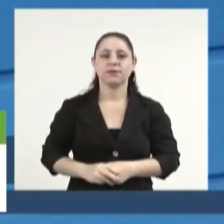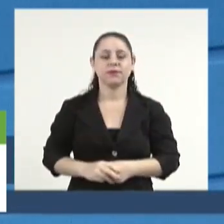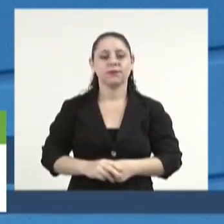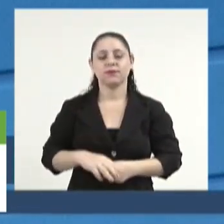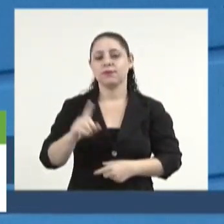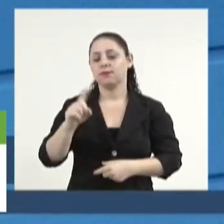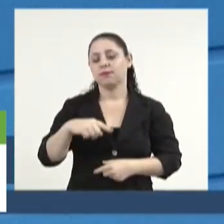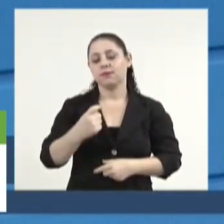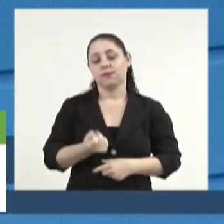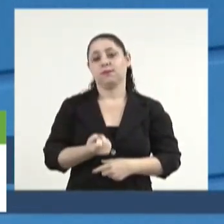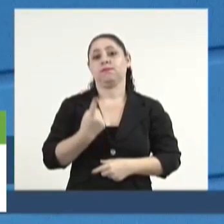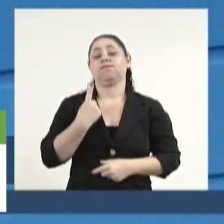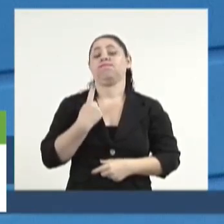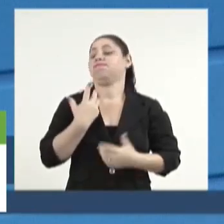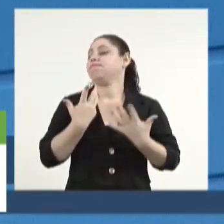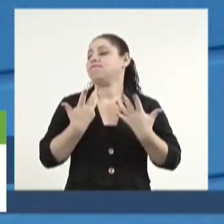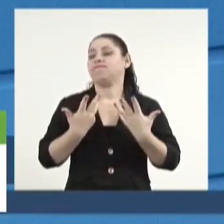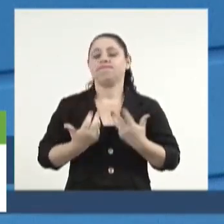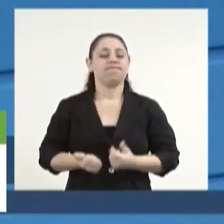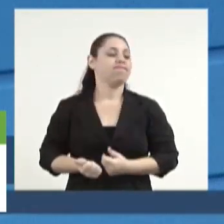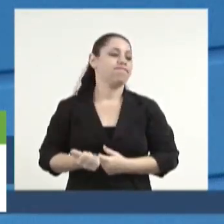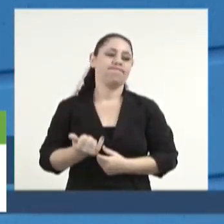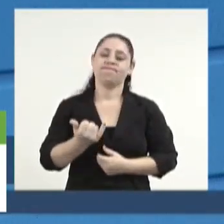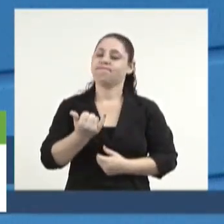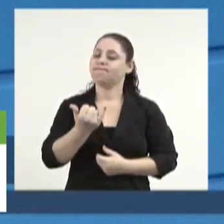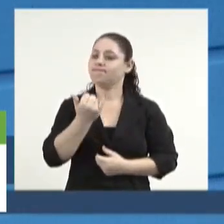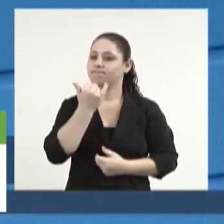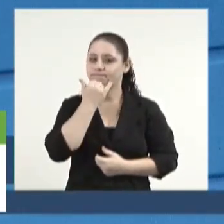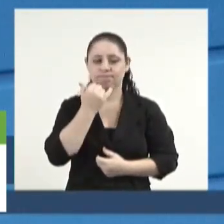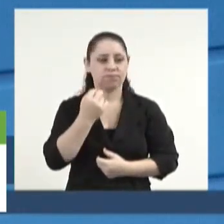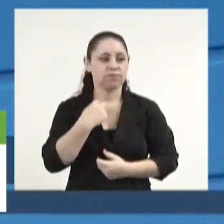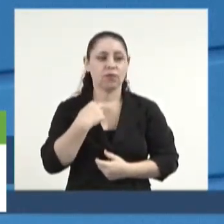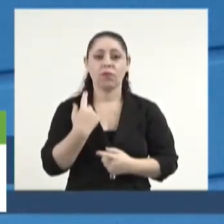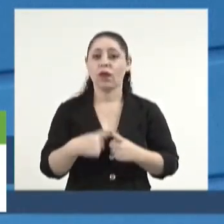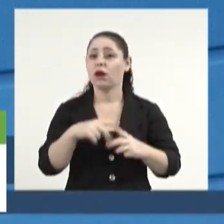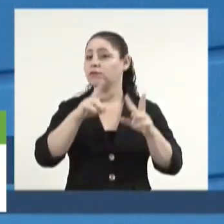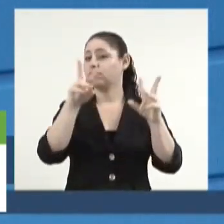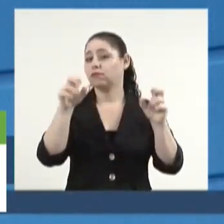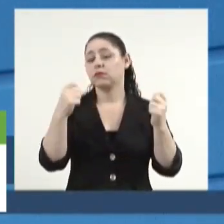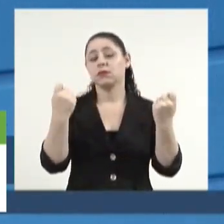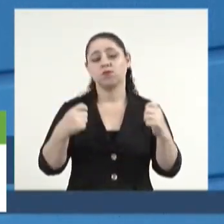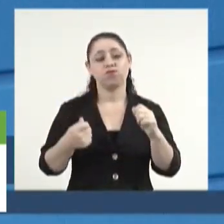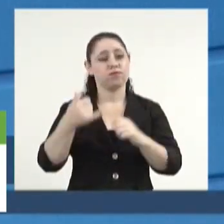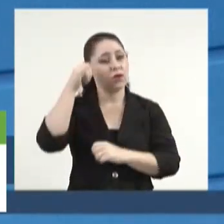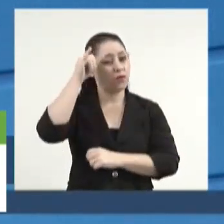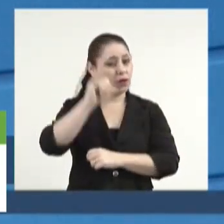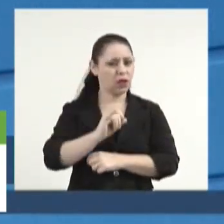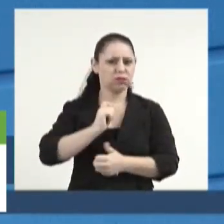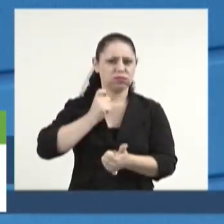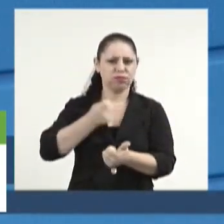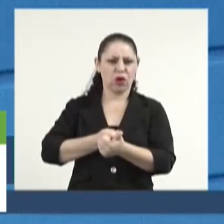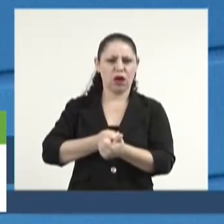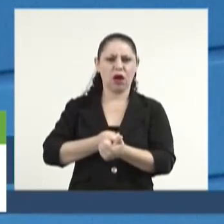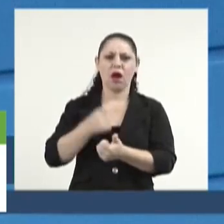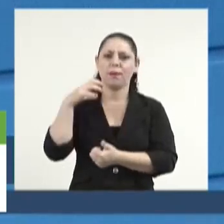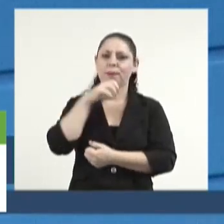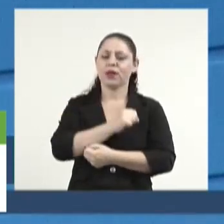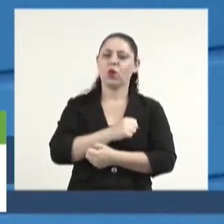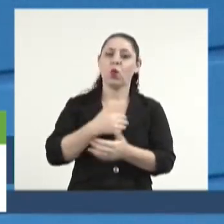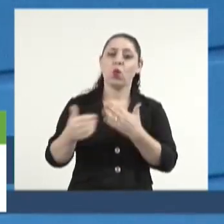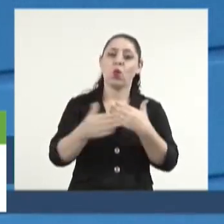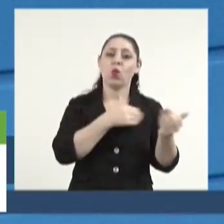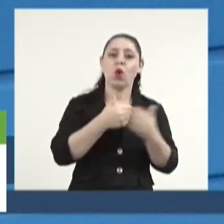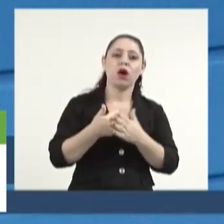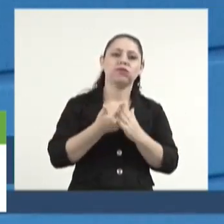É algo assim inadmissível, lamento profundamente, um tema que a gente tem que combater com muita veemência, que é